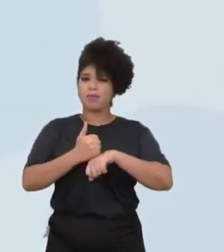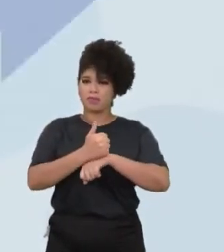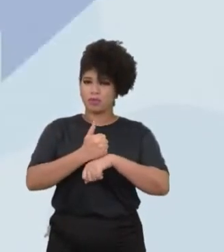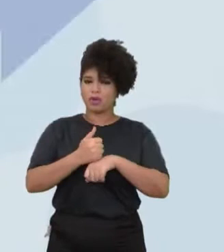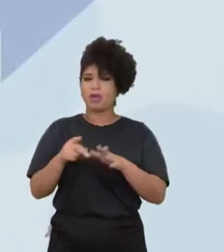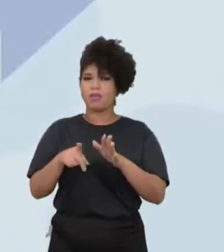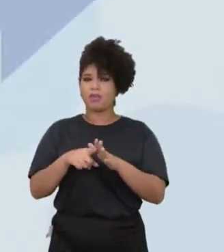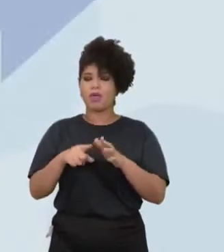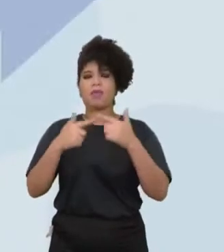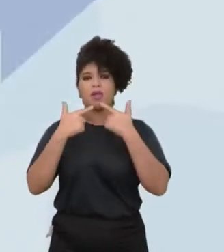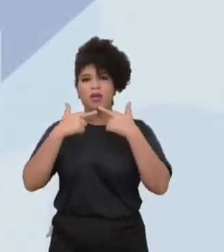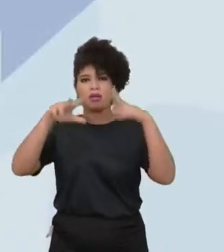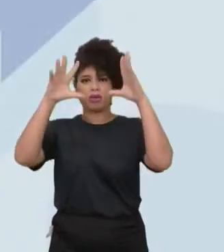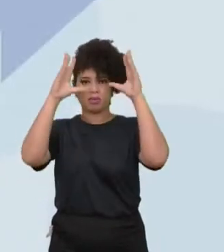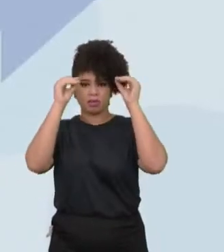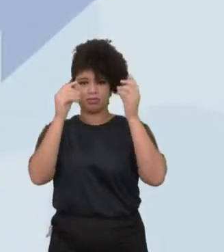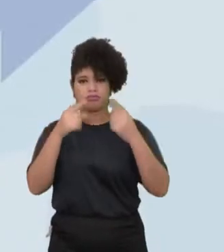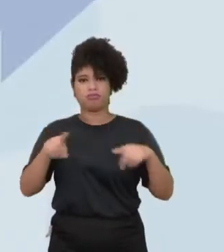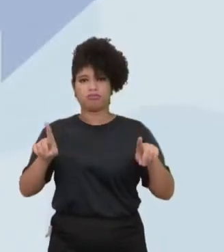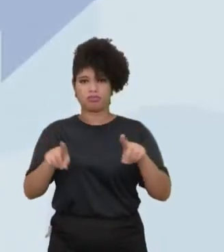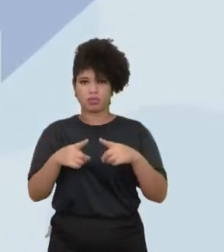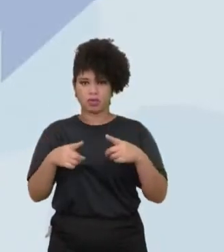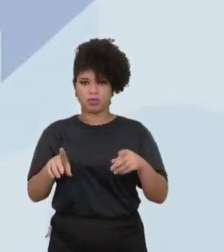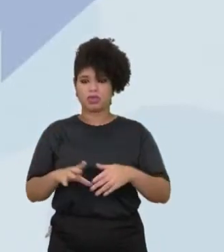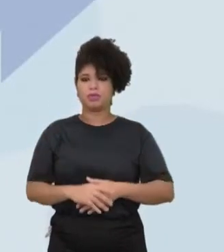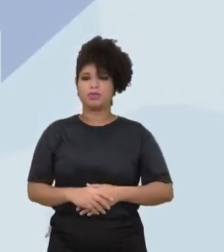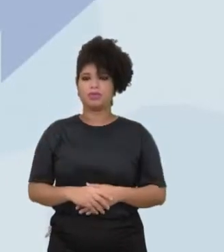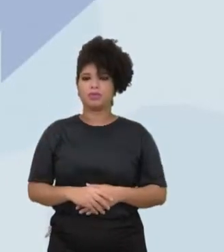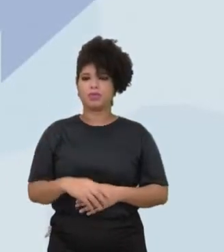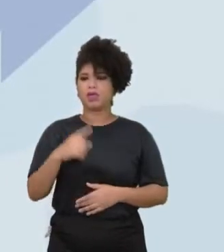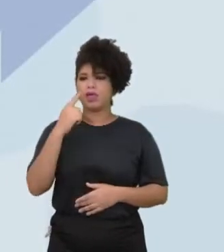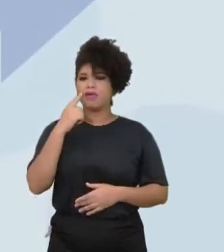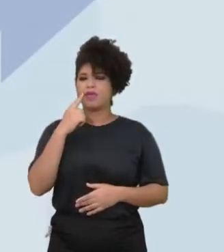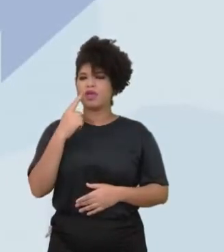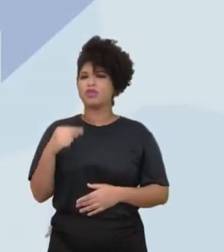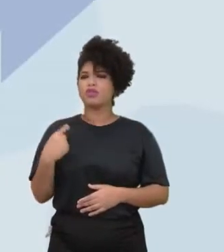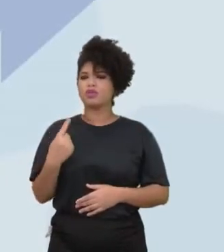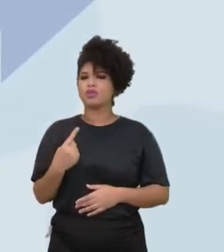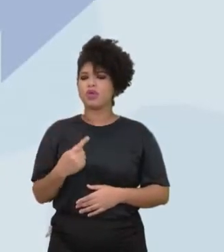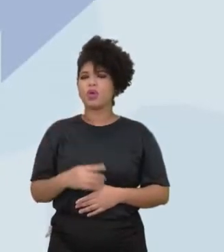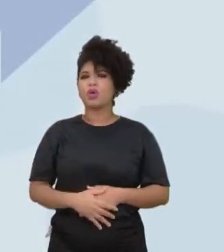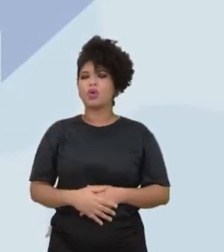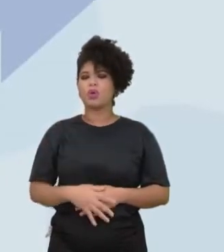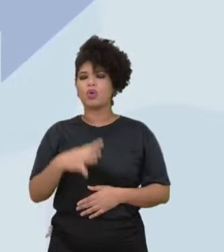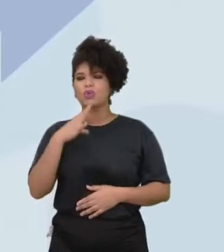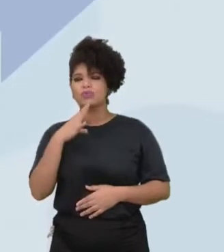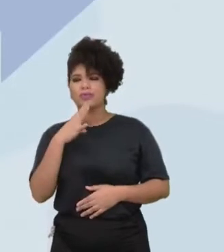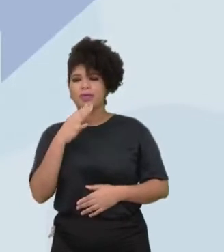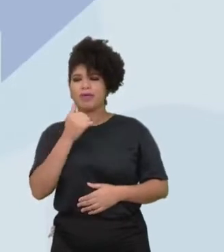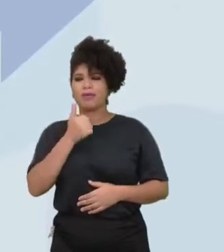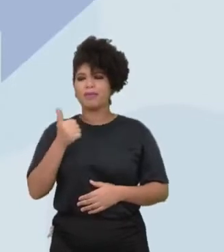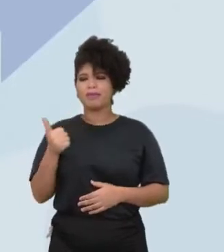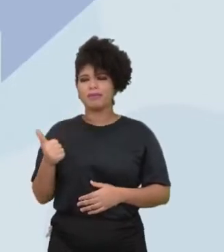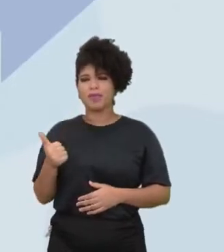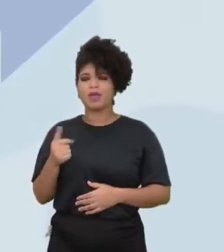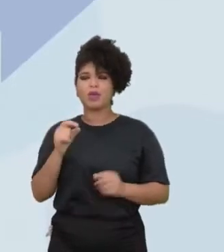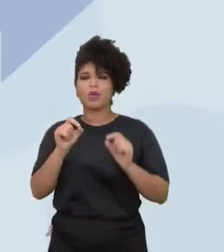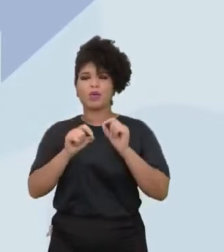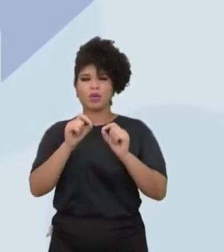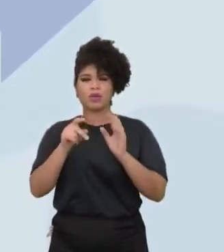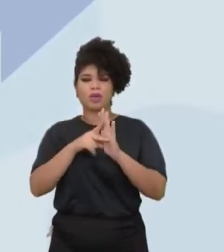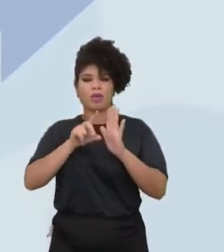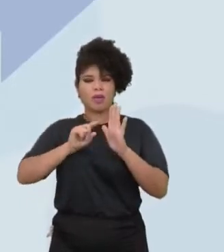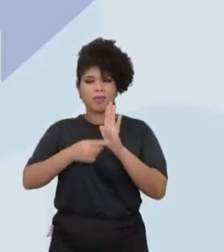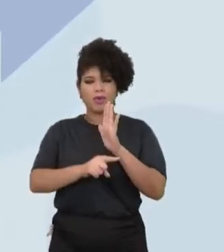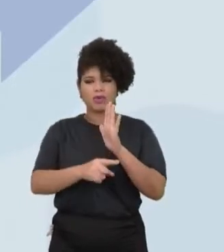música. E vamos ver agora quais são os objetos de conhecimento ou aqueles conteúdinhos que a gente tem que aprofundar um